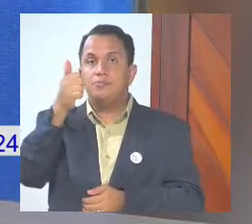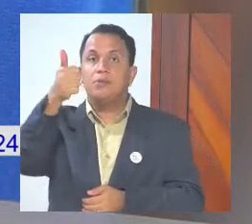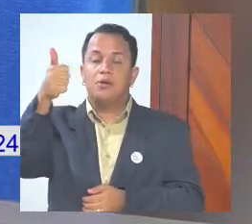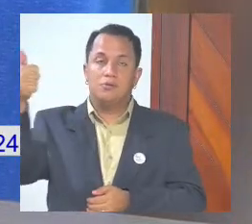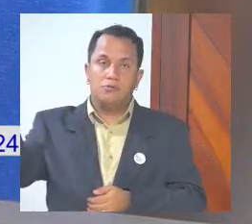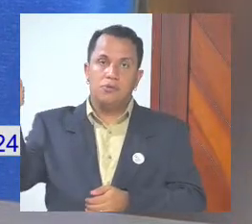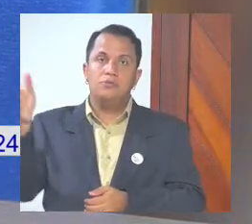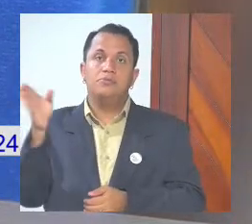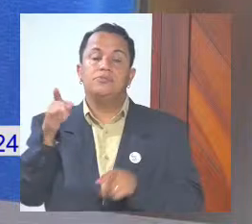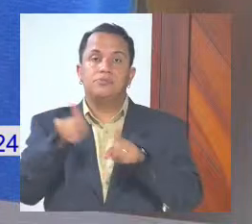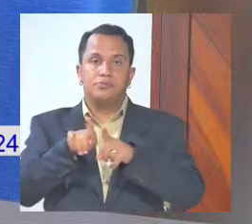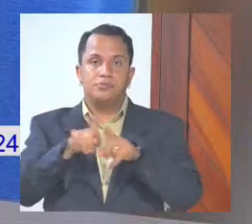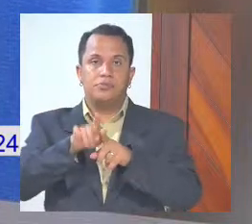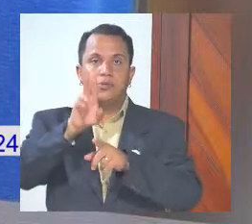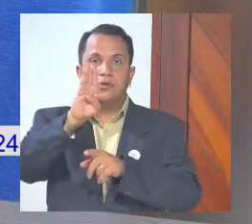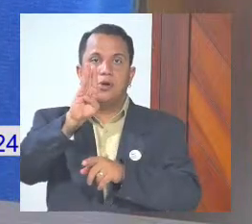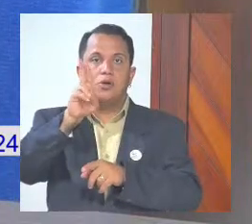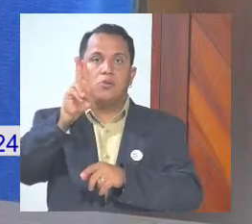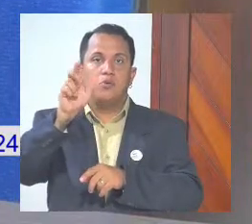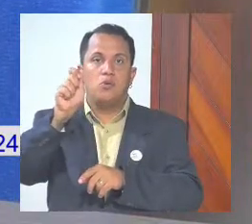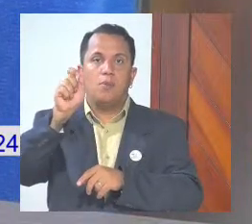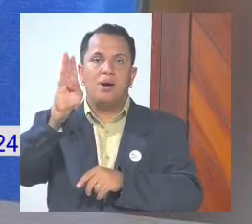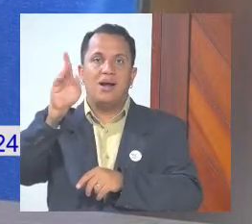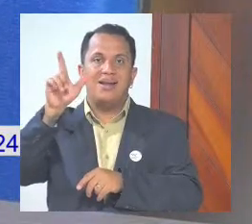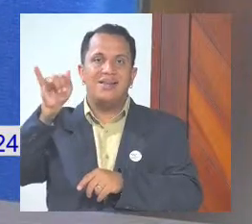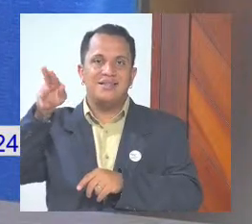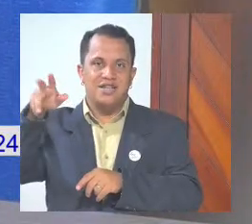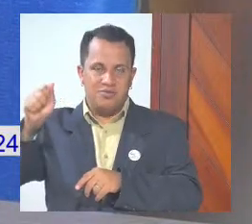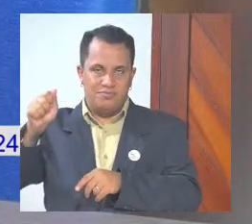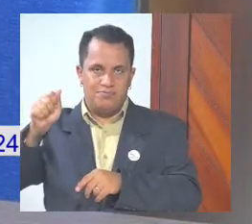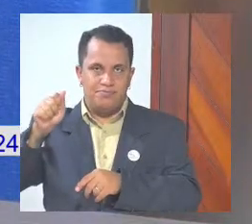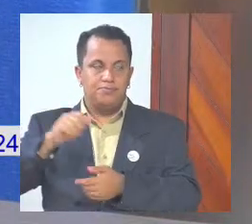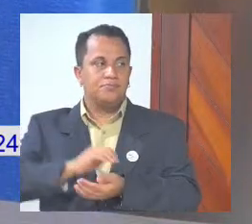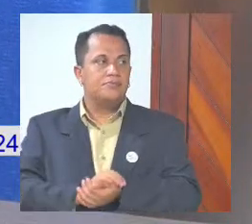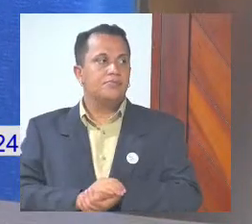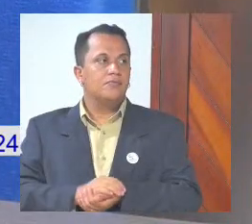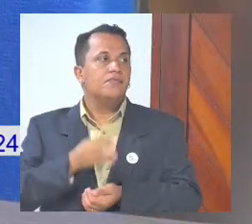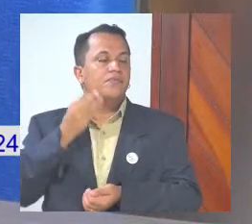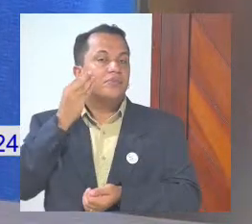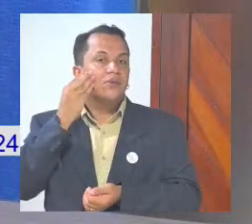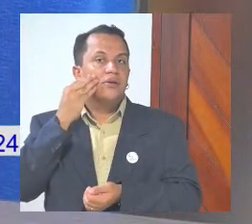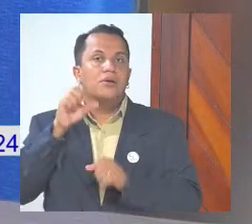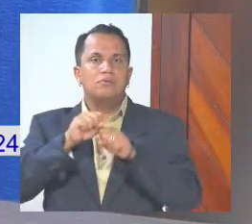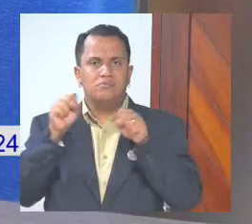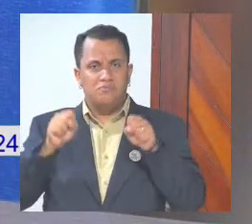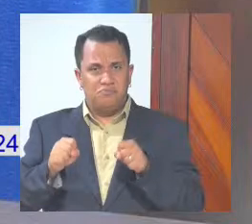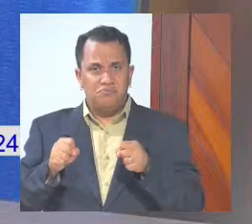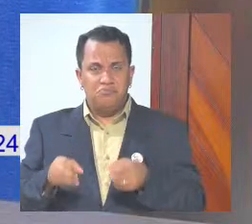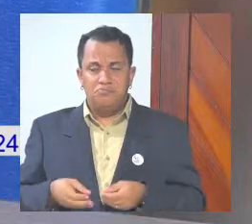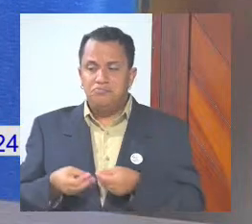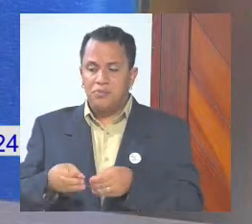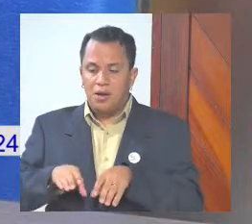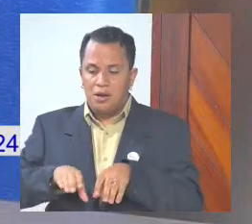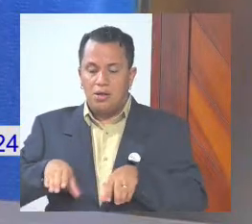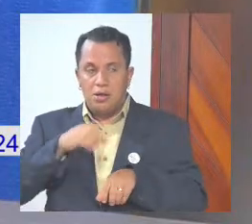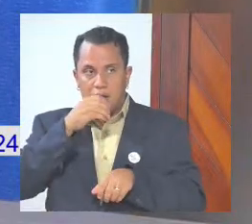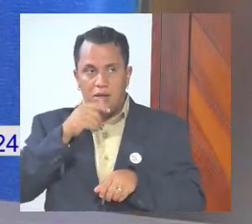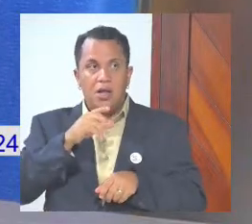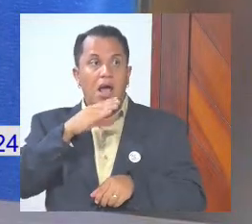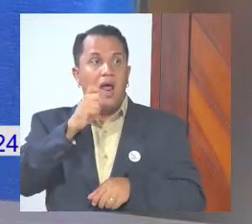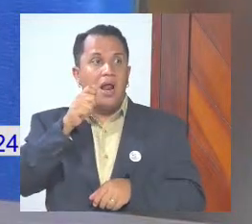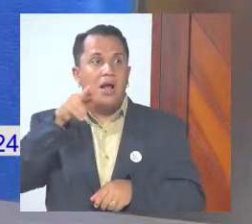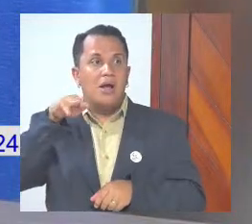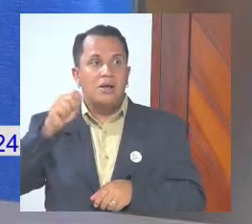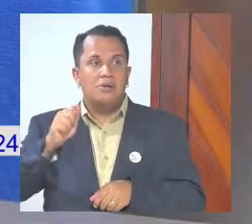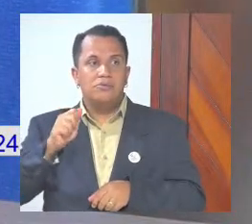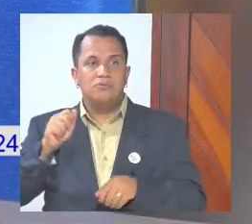bairro Bubalina. Para viabilizar as ações de melhorias do sistema de distribuição, a CAEMA,